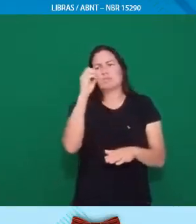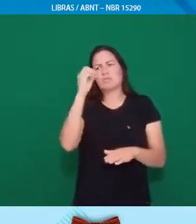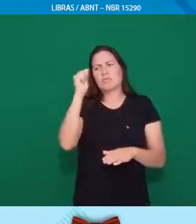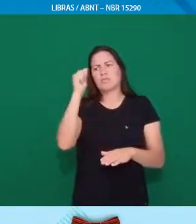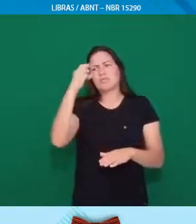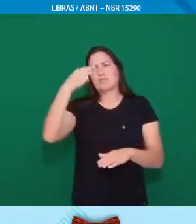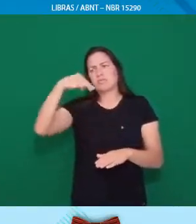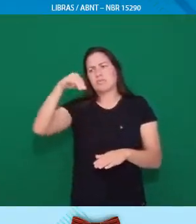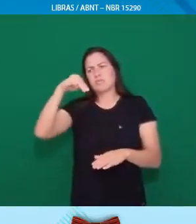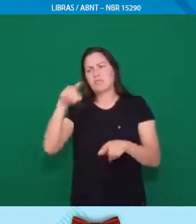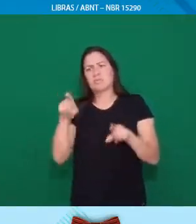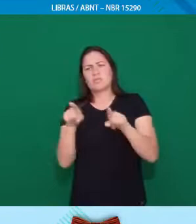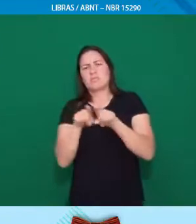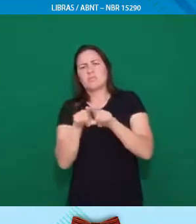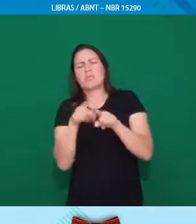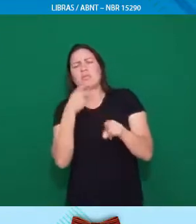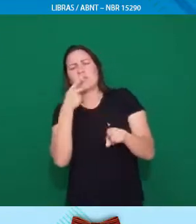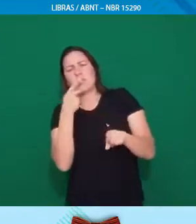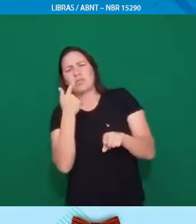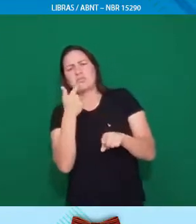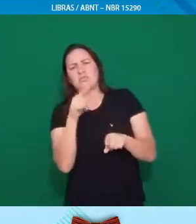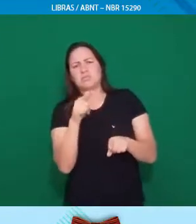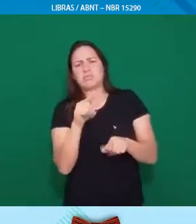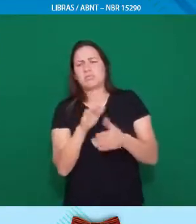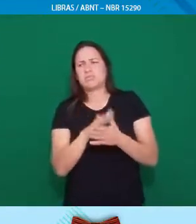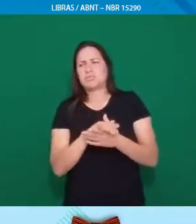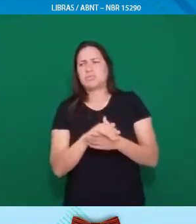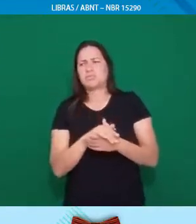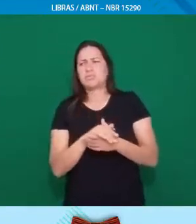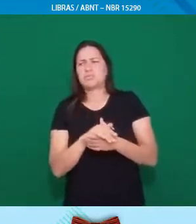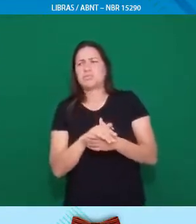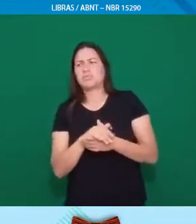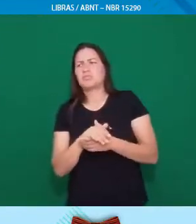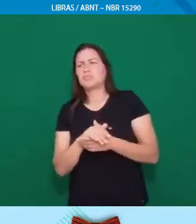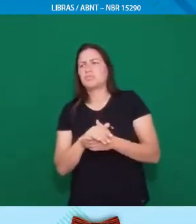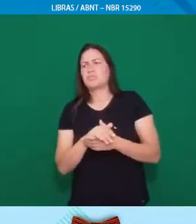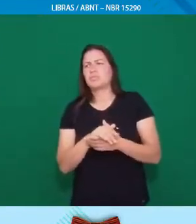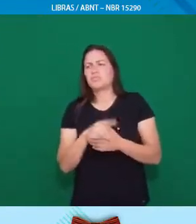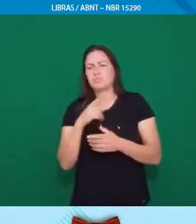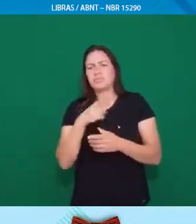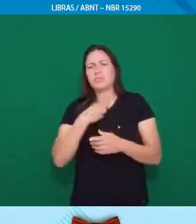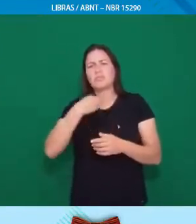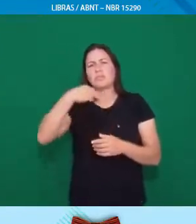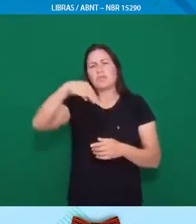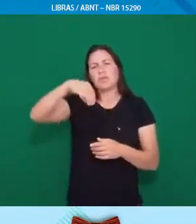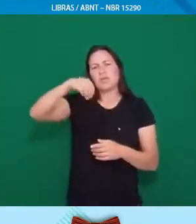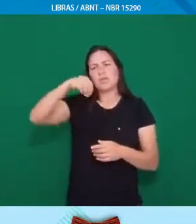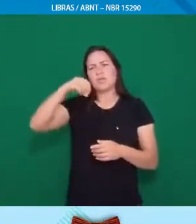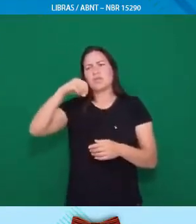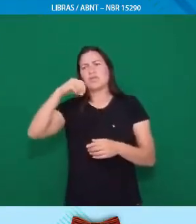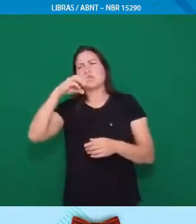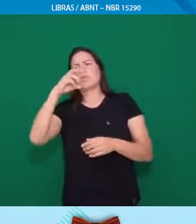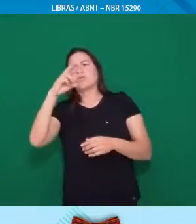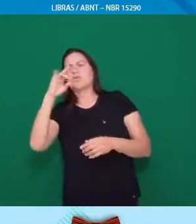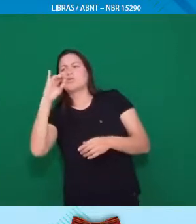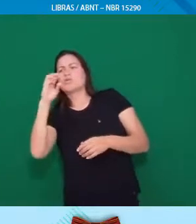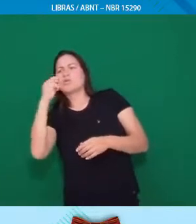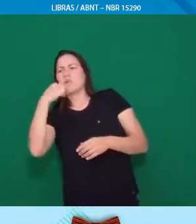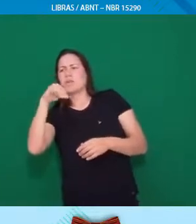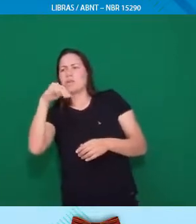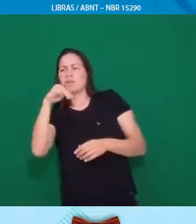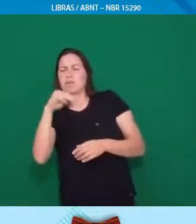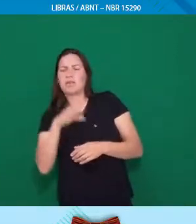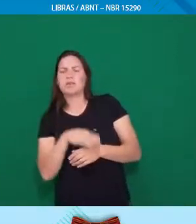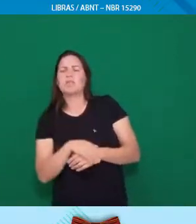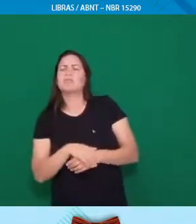por causa disso e também dizer para falar um pouquinho do michuim já que a sobre o lixo em que nós